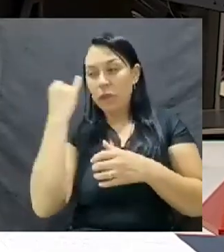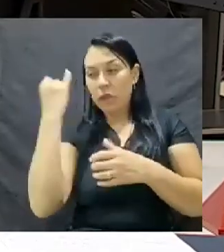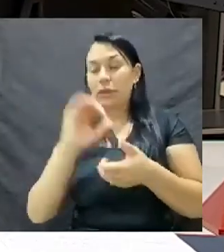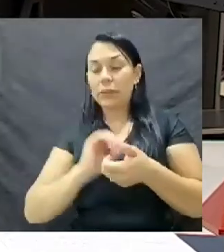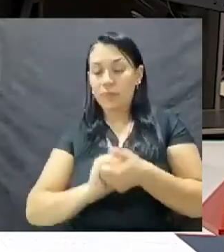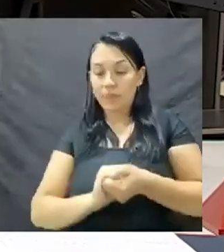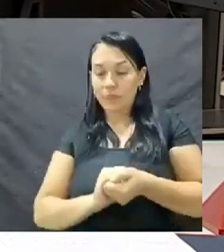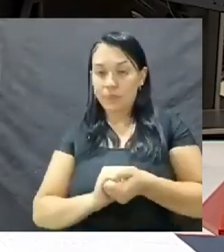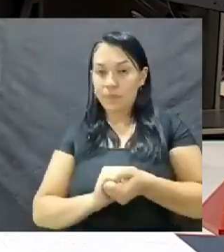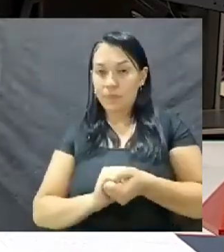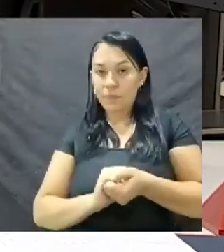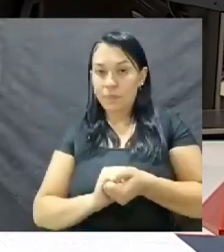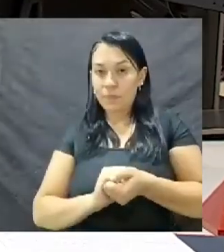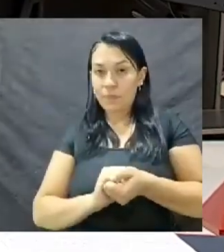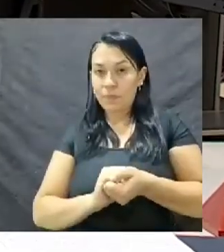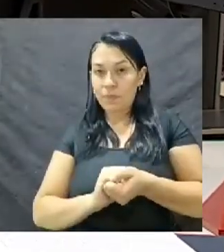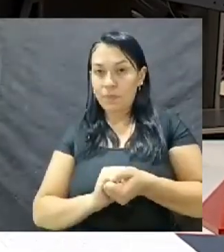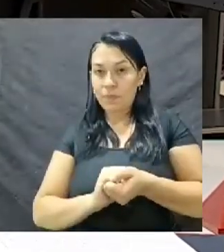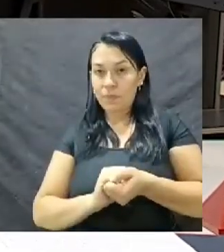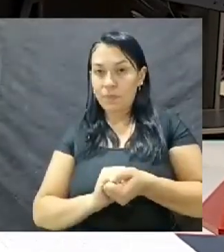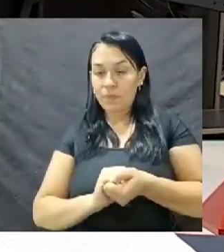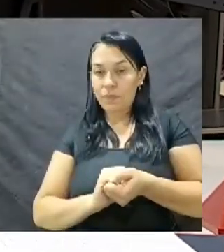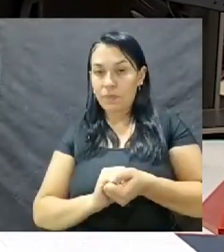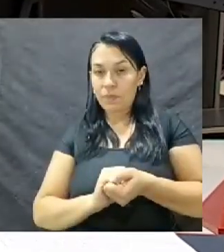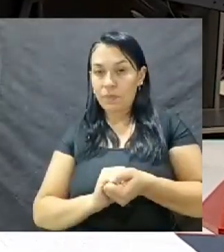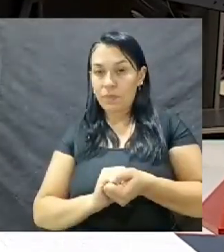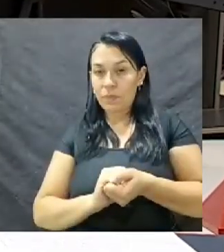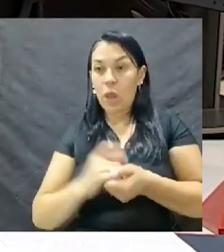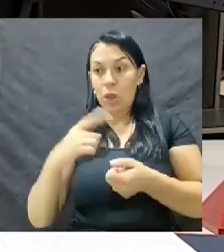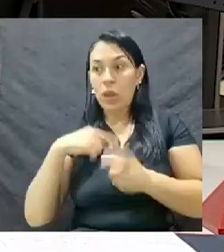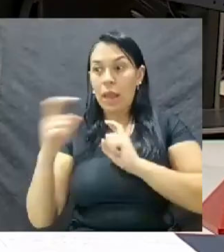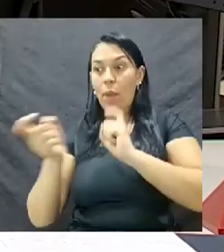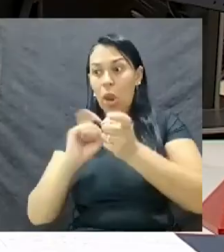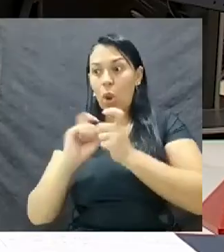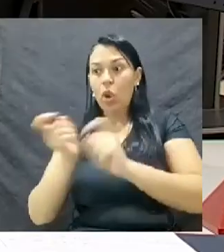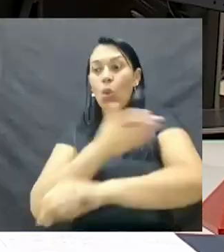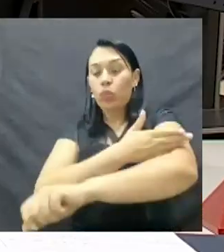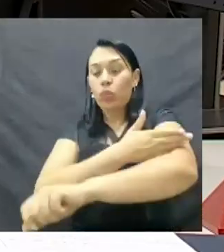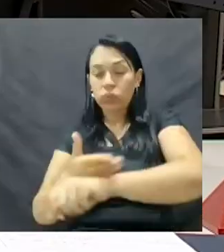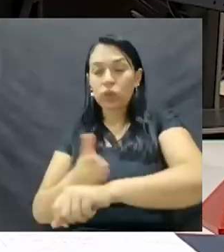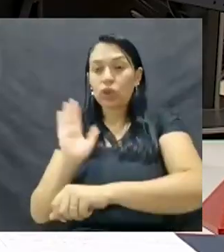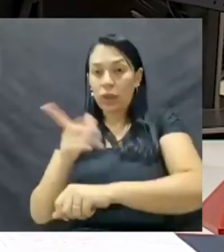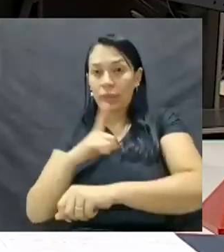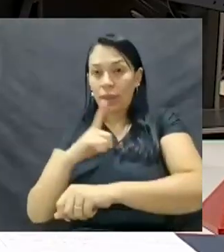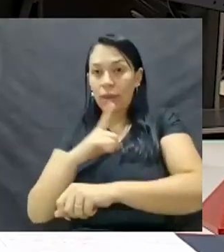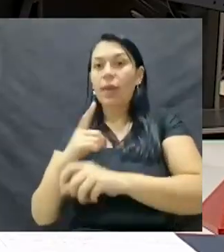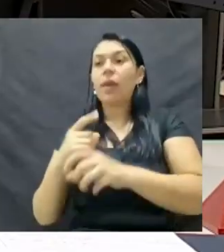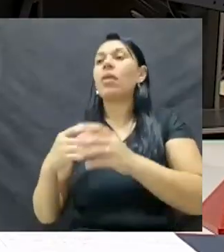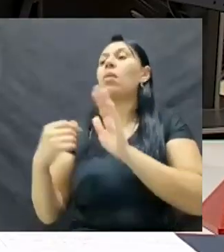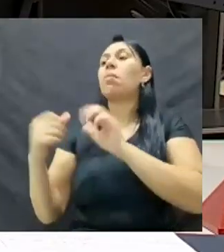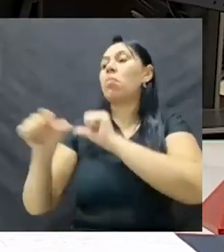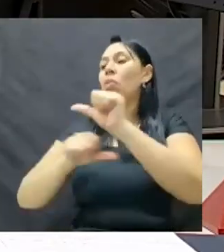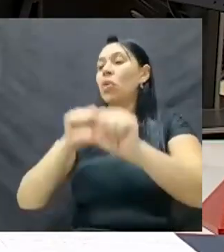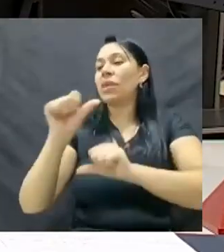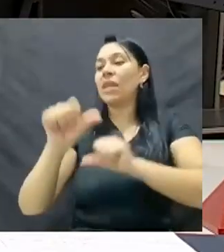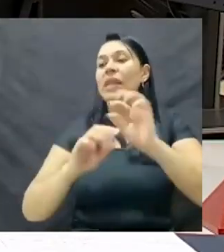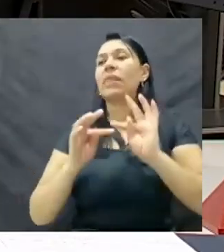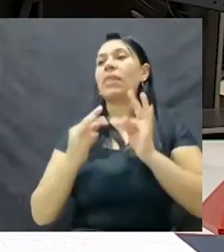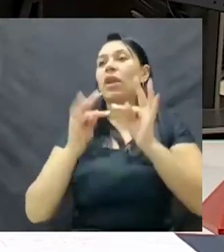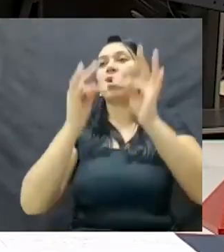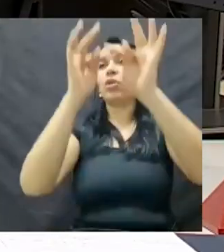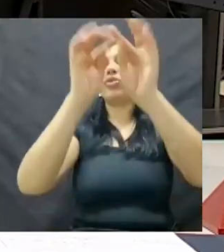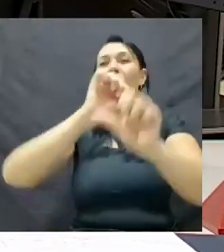o comentou sobre as reuniões ordinárias, e esse processo de modernização ele não passa para se